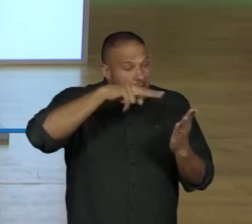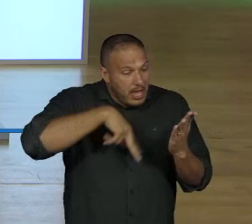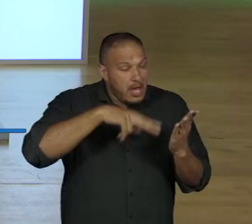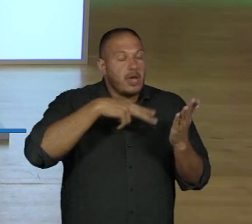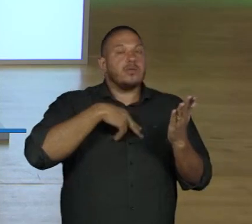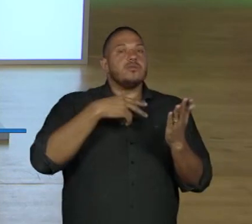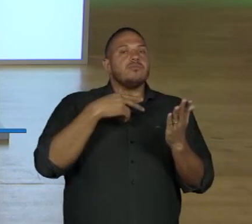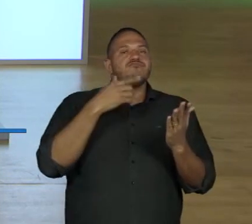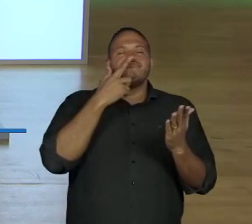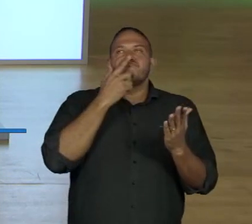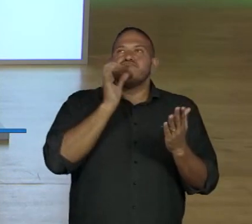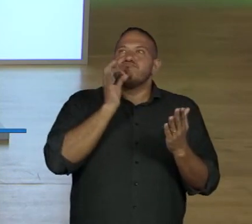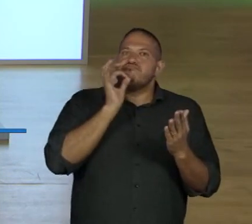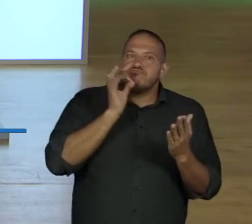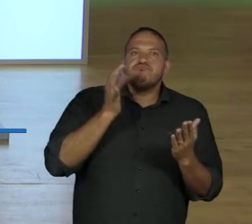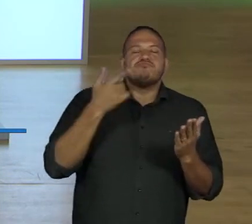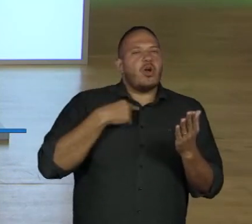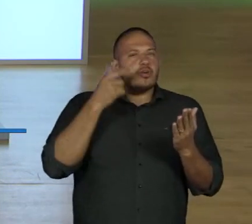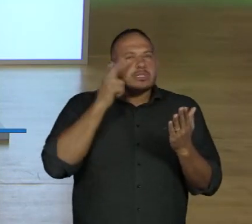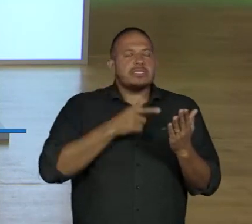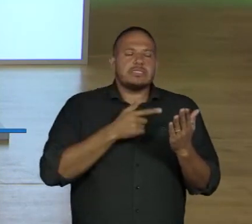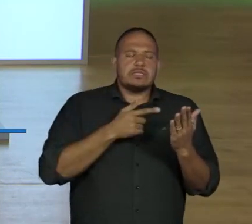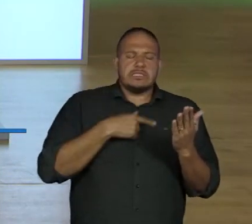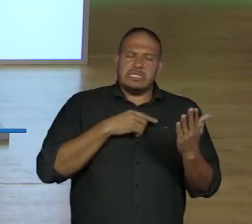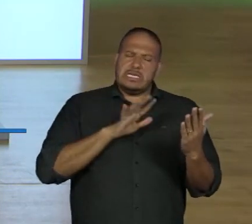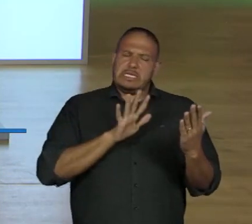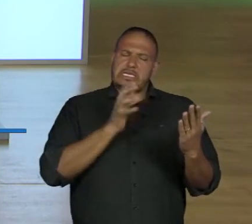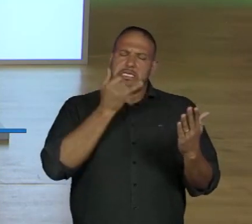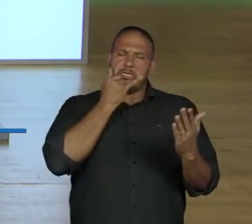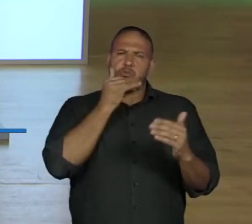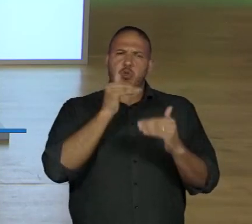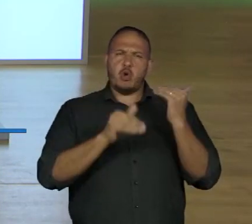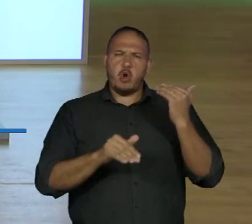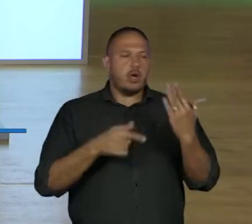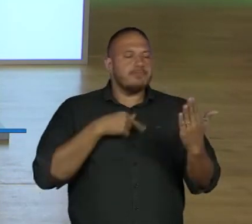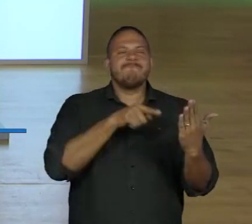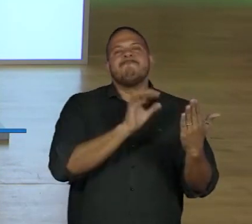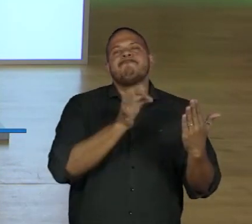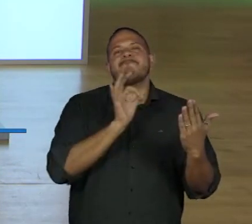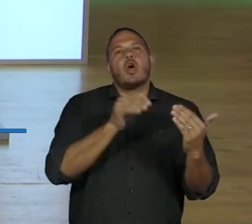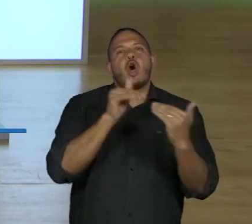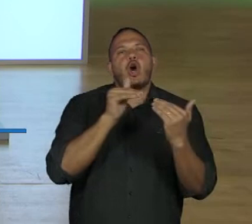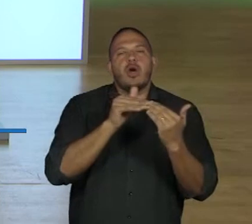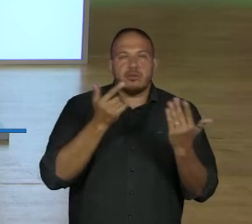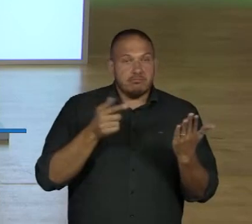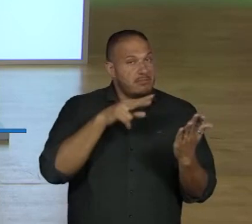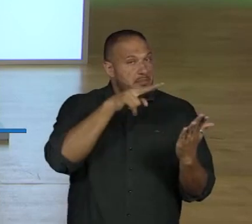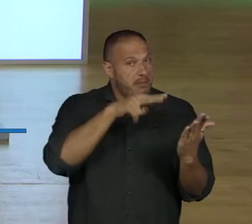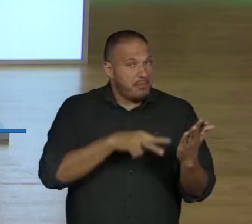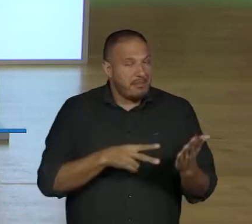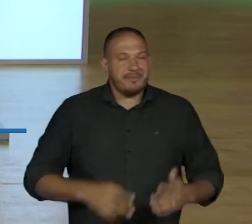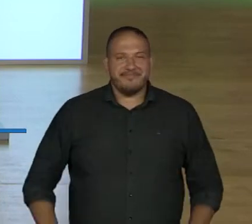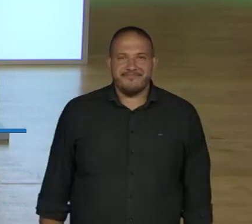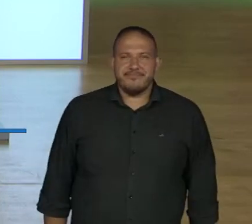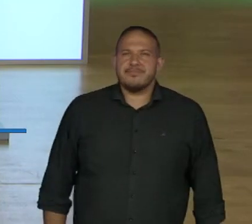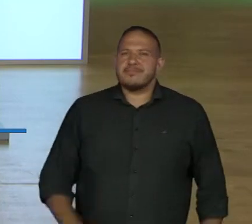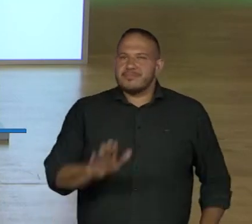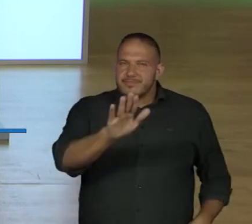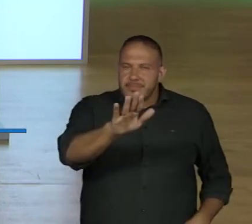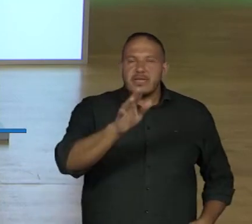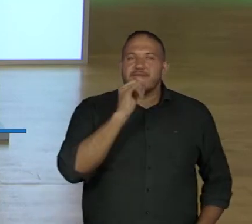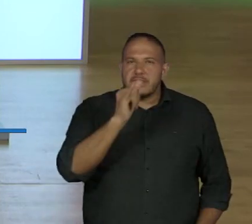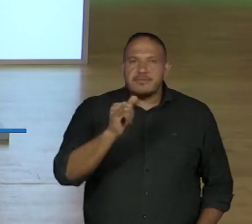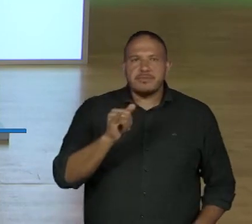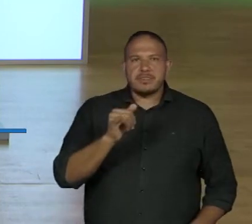aquilo que eu estou lendo, né? E até para eu poder me colocar, me posicionar diante daquilo que eu leio. Sim, Só aproveitando, professora Joyce, tem alguns